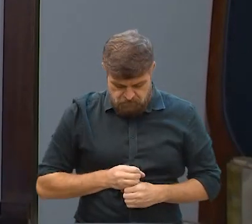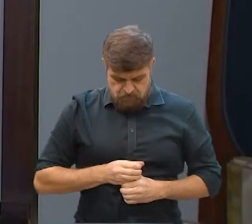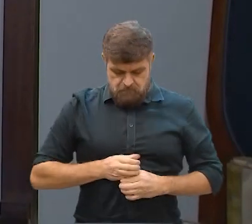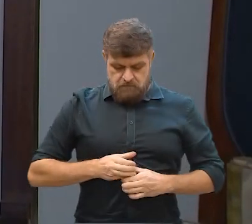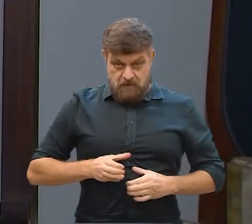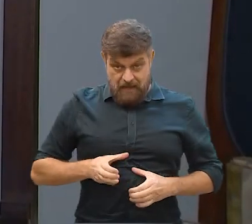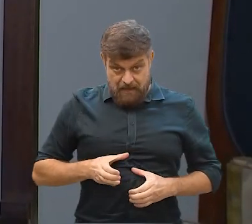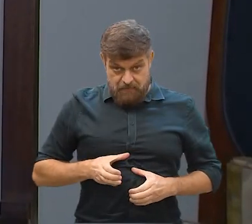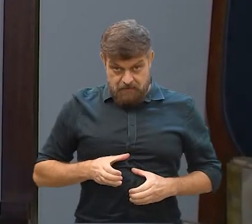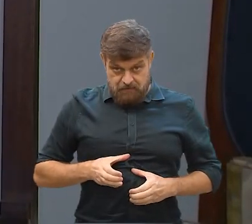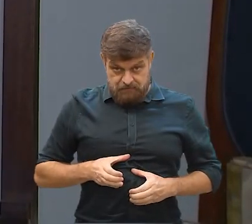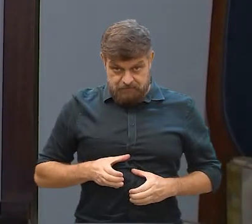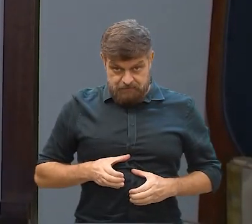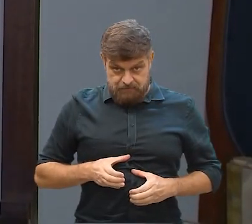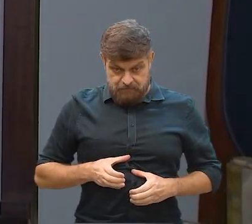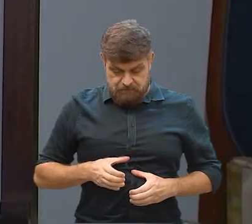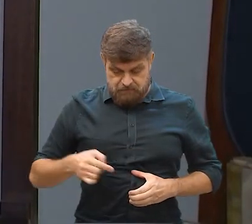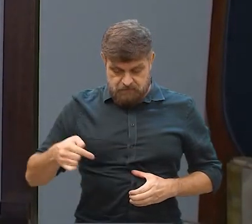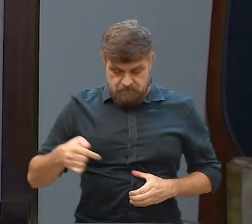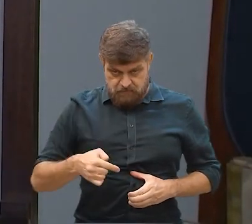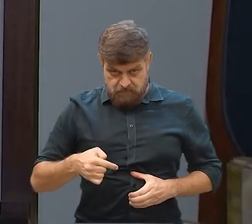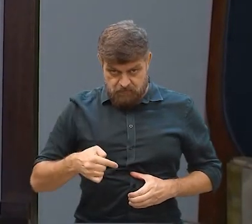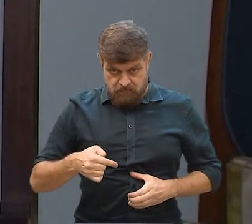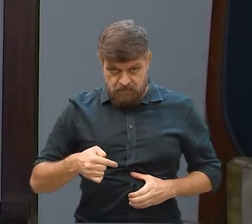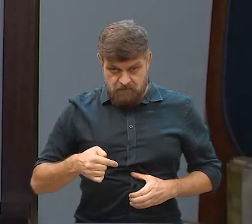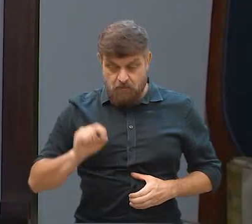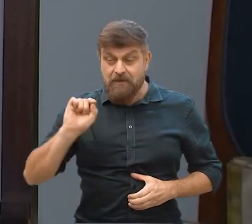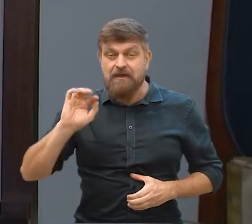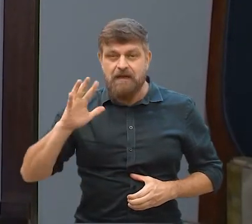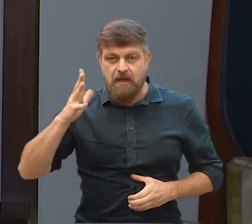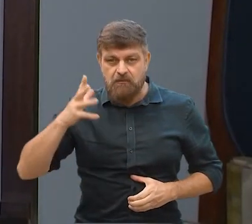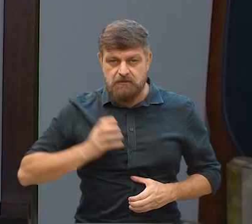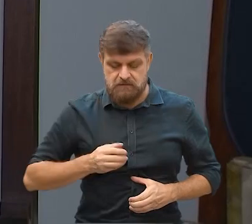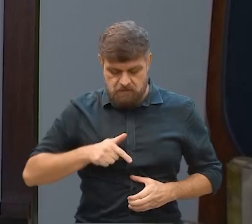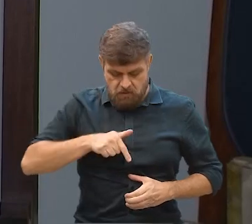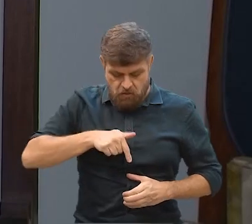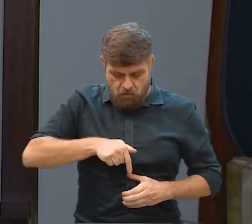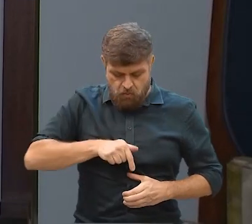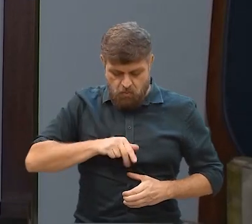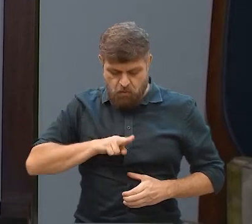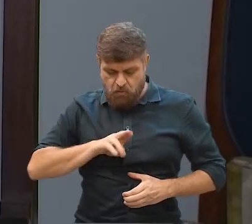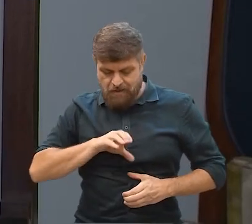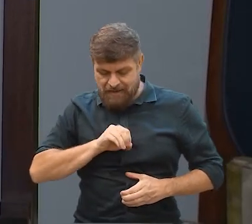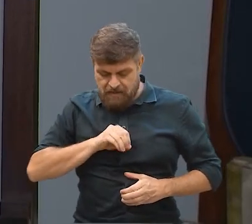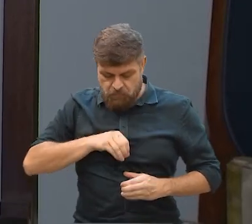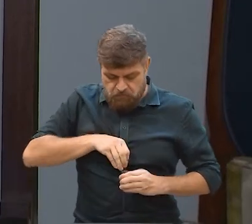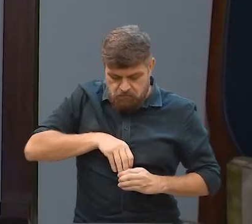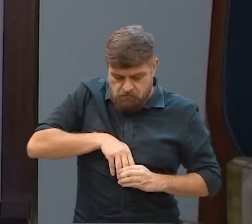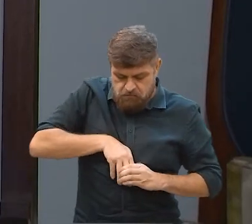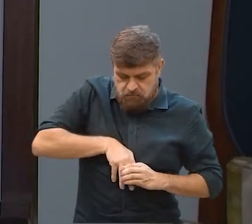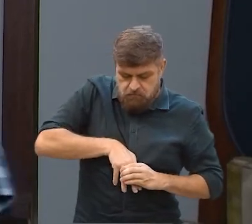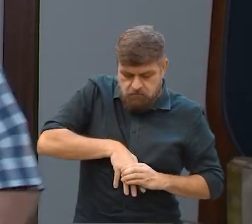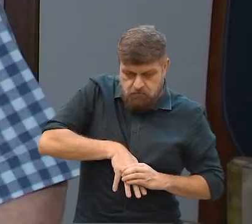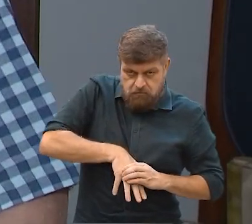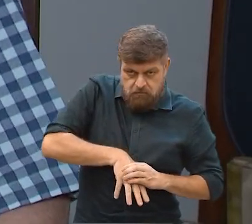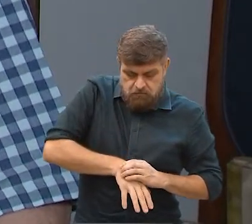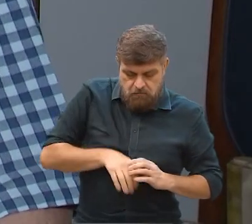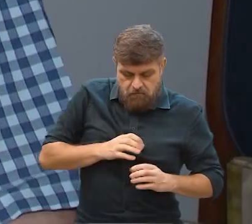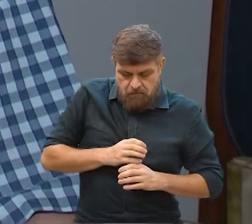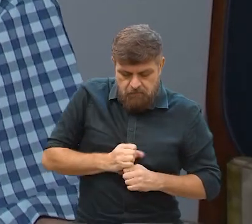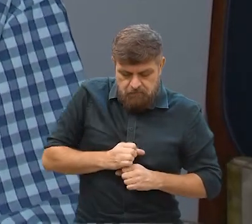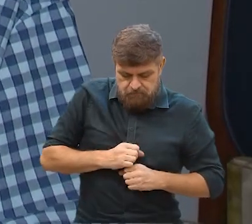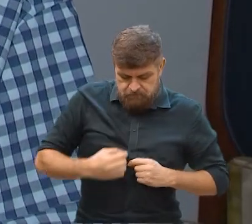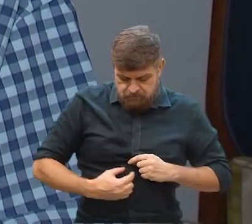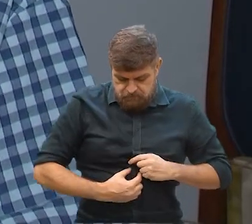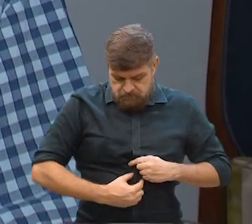abre, ele é funcional, abre e o quimo, agora quimo, passa para o duodeno.